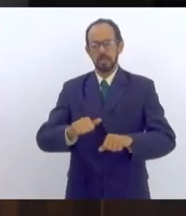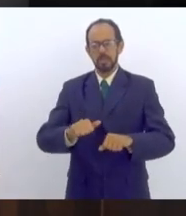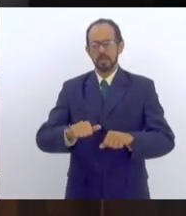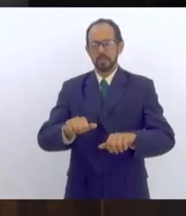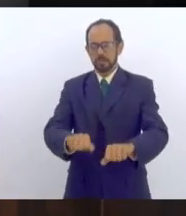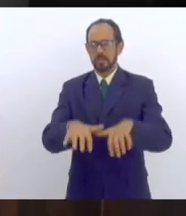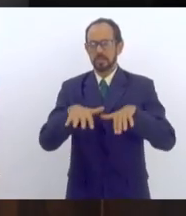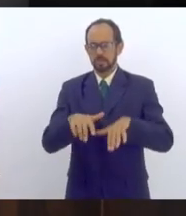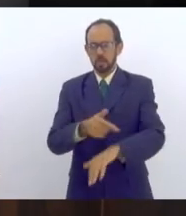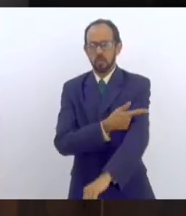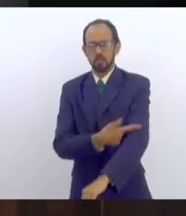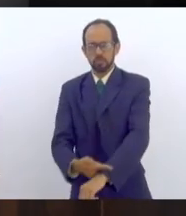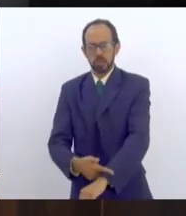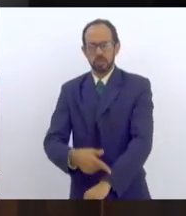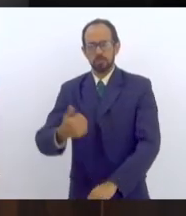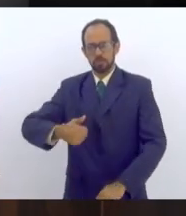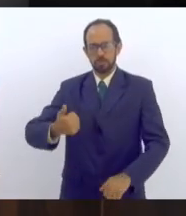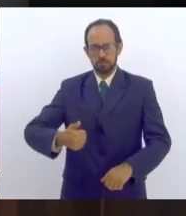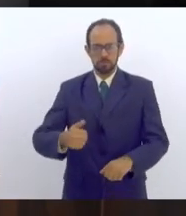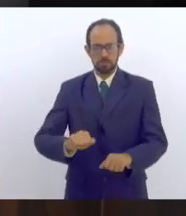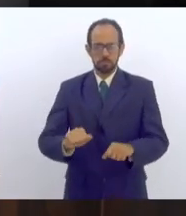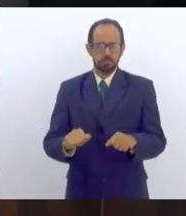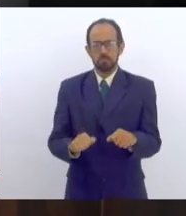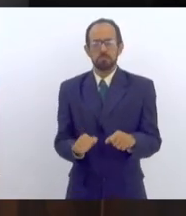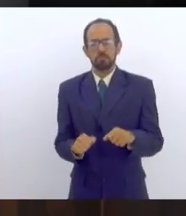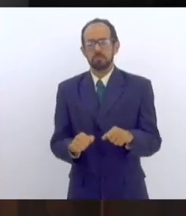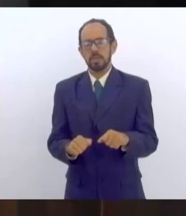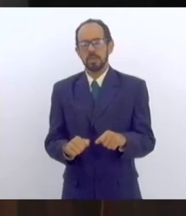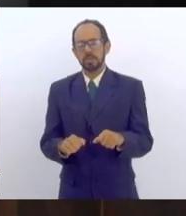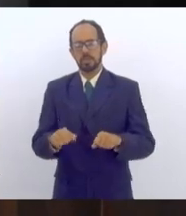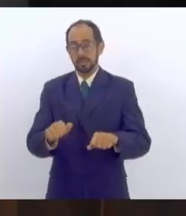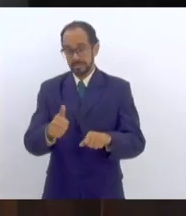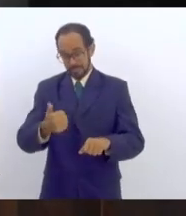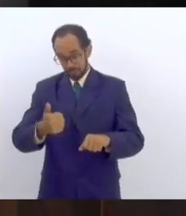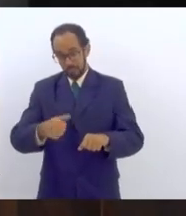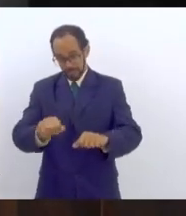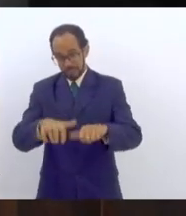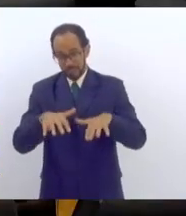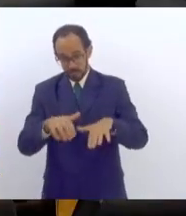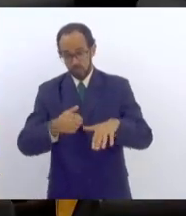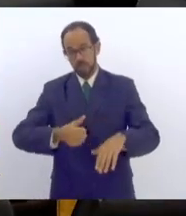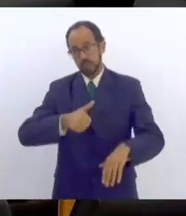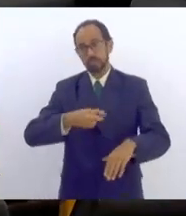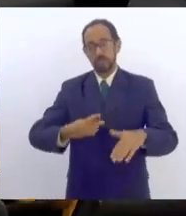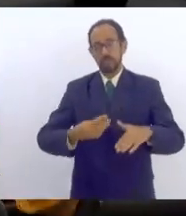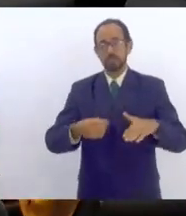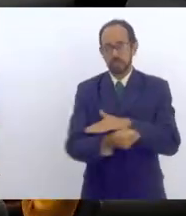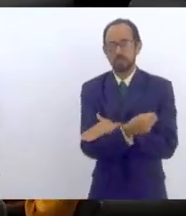primeira sessão legislativa da 13ª legislatura. Muito obrigado a cada um dos senhores.